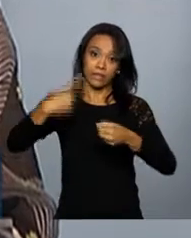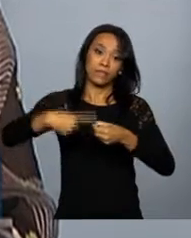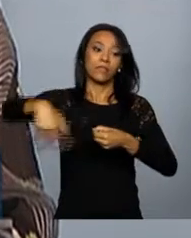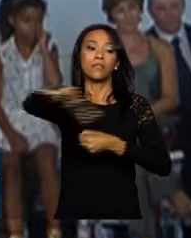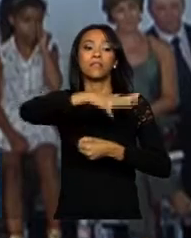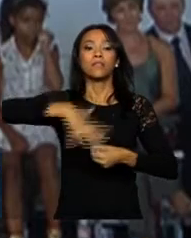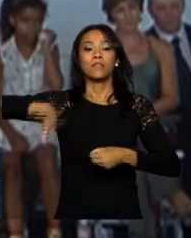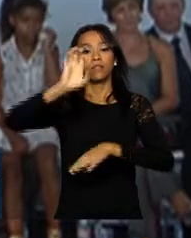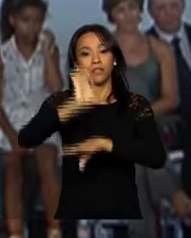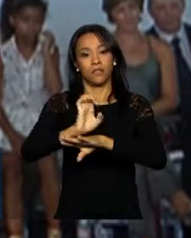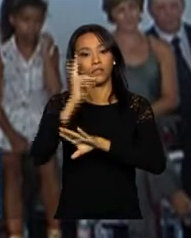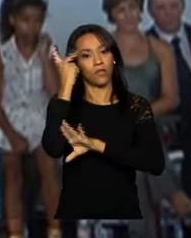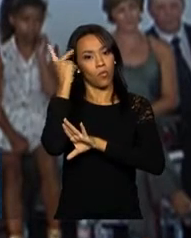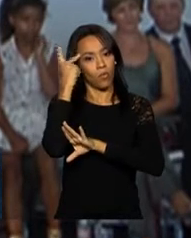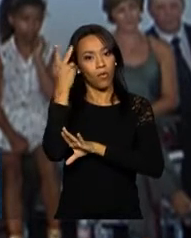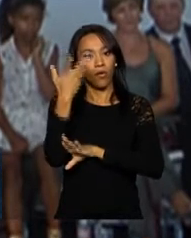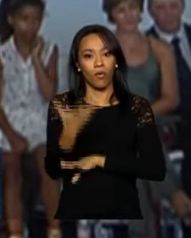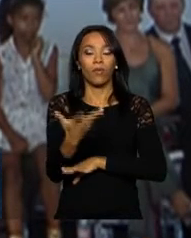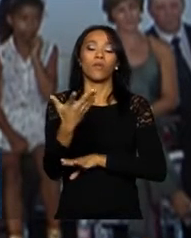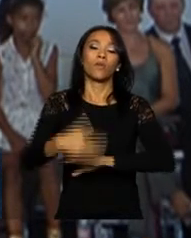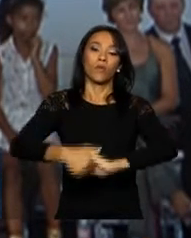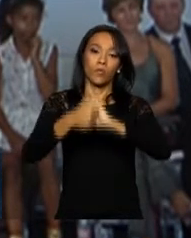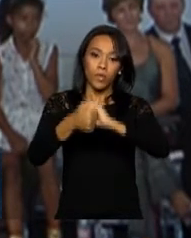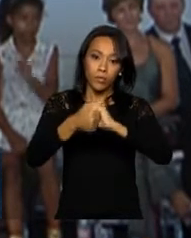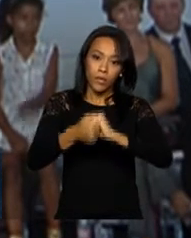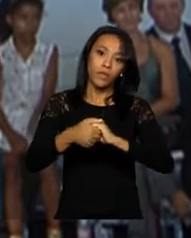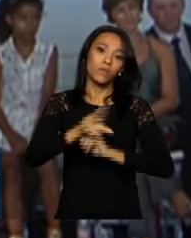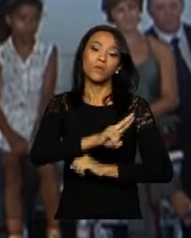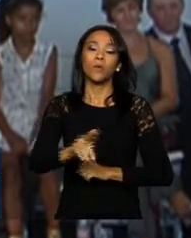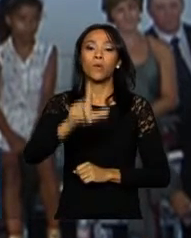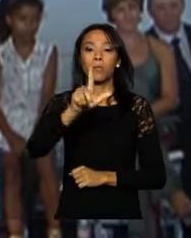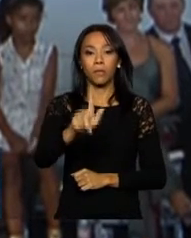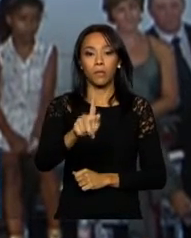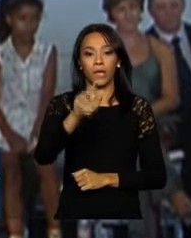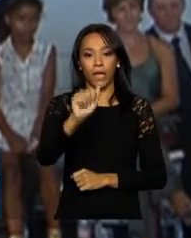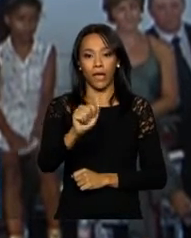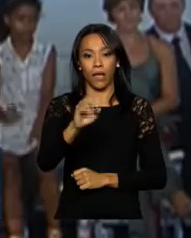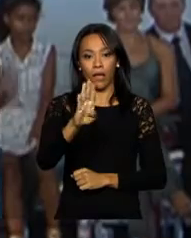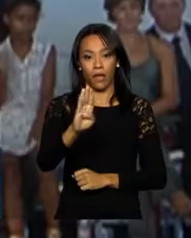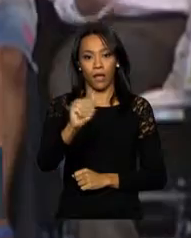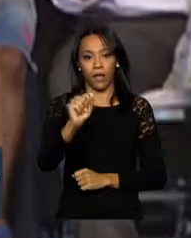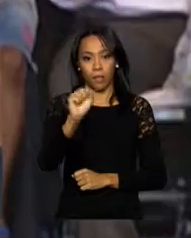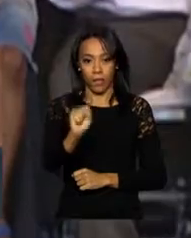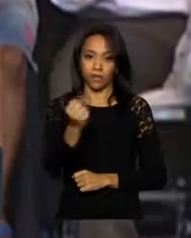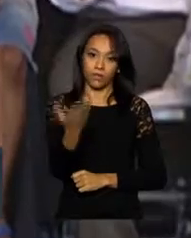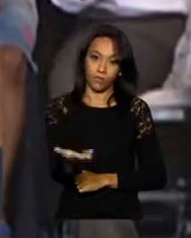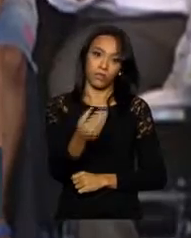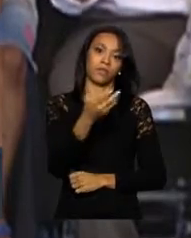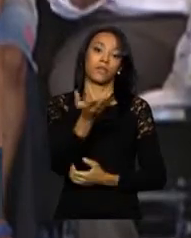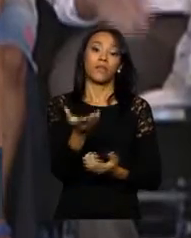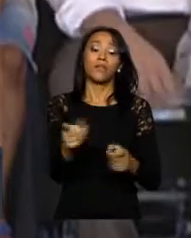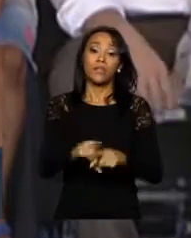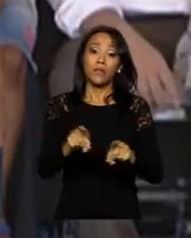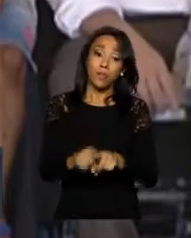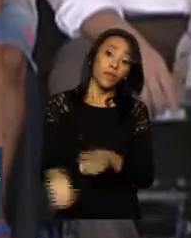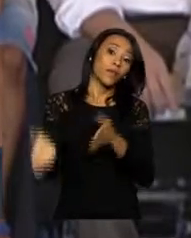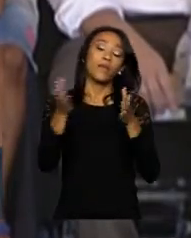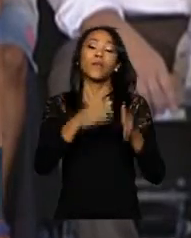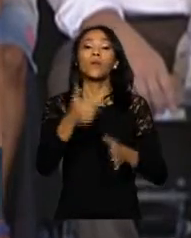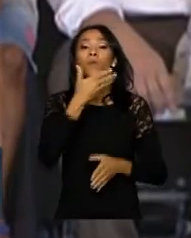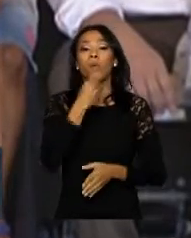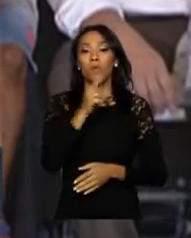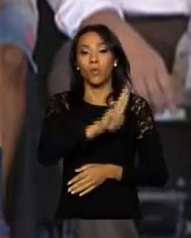Jundiaí, cumprimento o Gaba, secretário da Previdência, e o prefeito Pedro Antônio